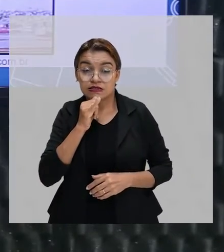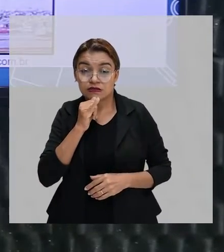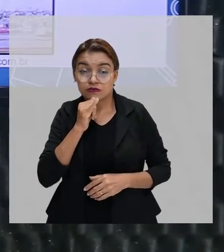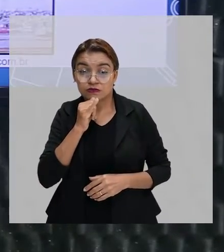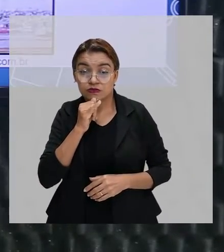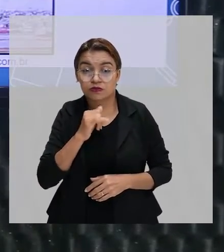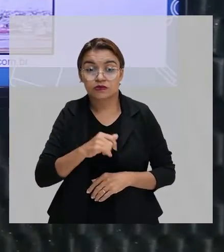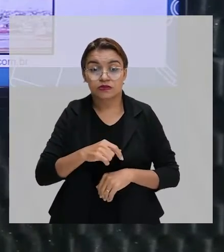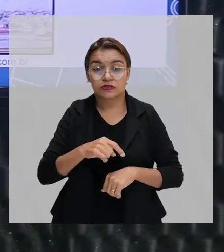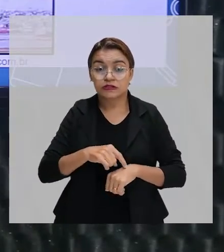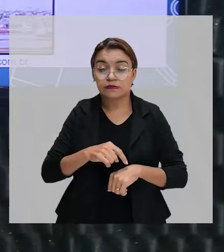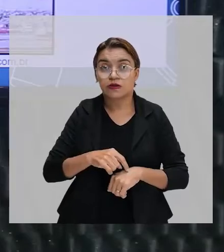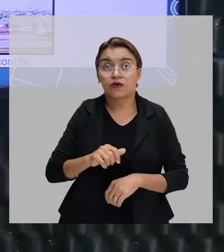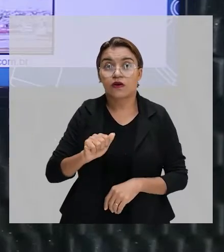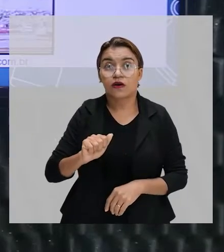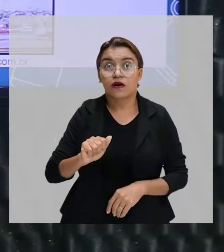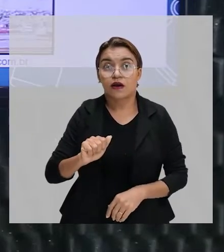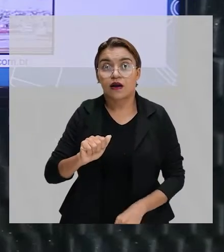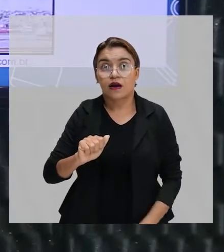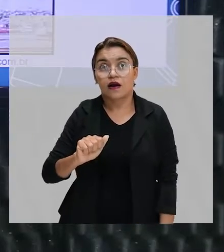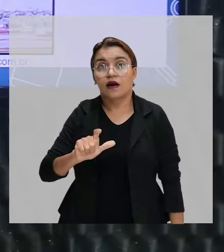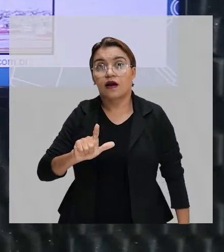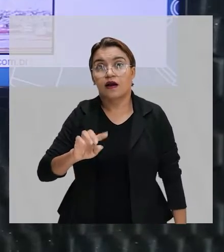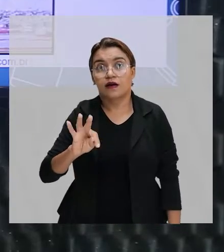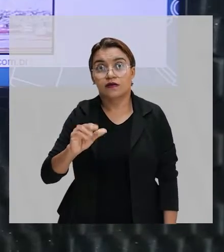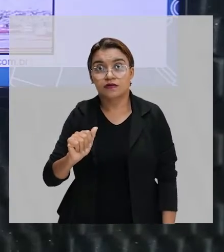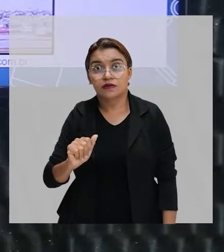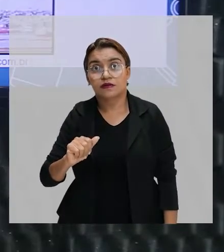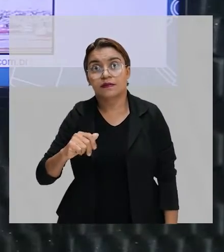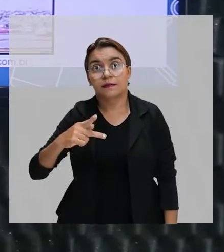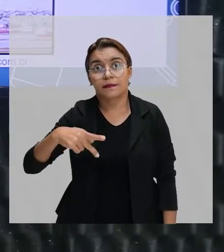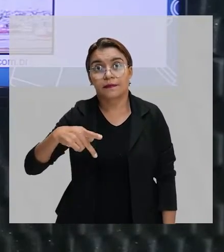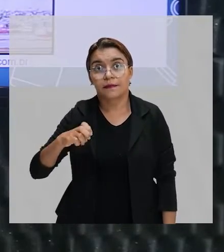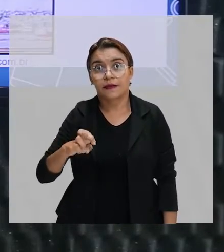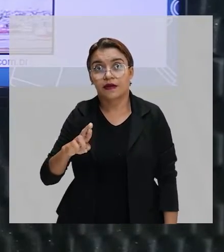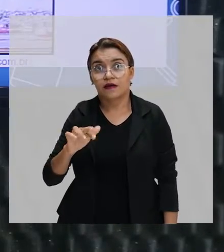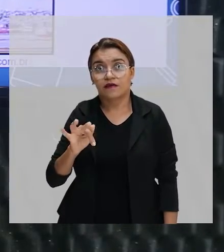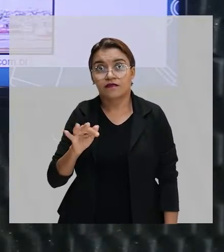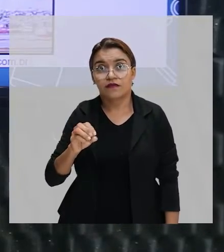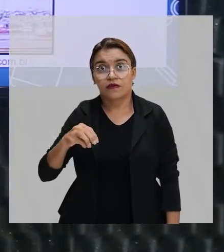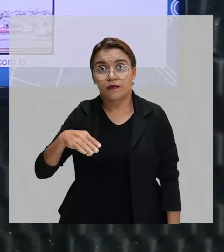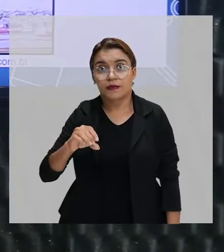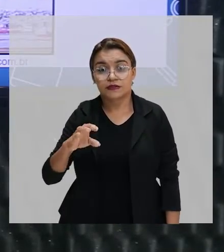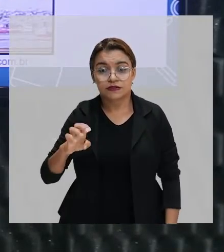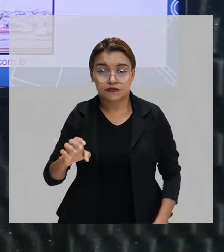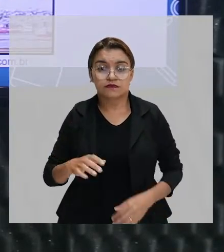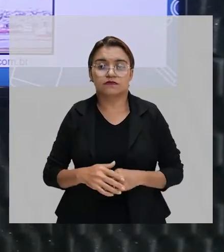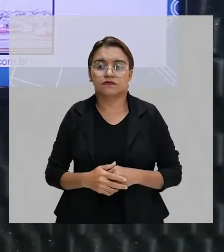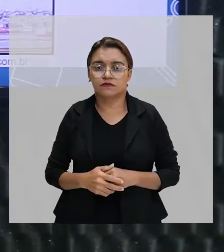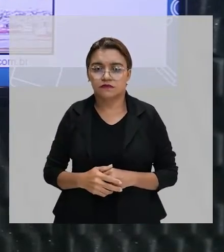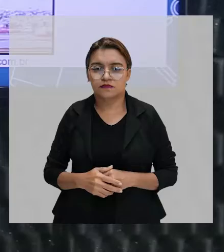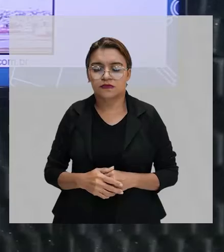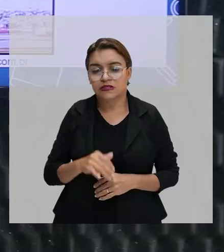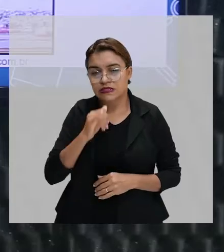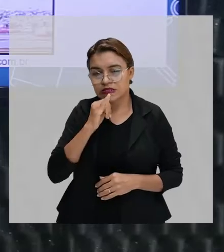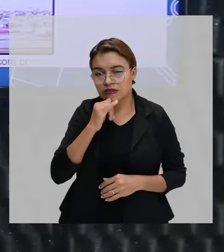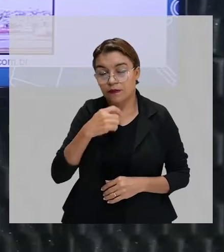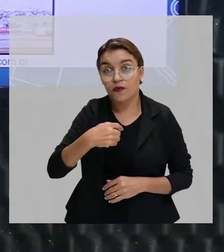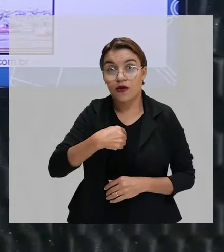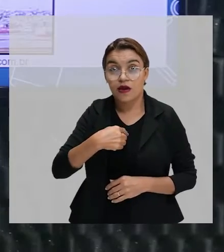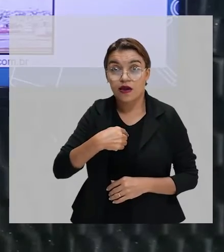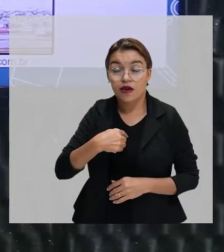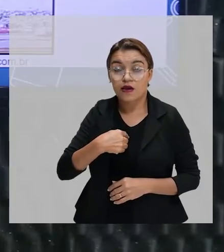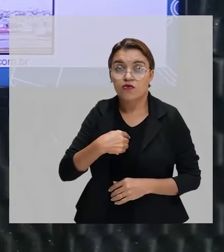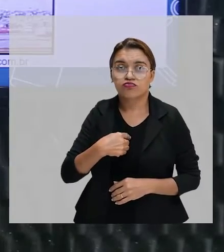alta performasse vou dar bem lá exemplo eu sou indivíduo que meu biótipo ainda amor eu sou um cara que eu